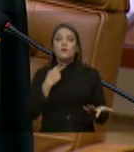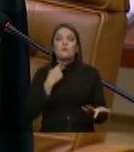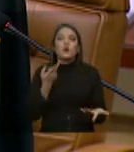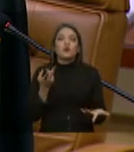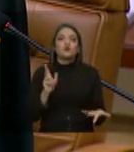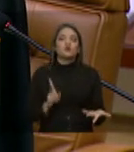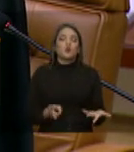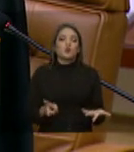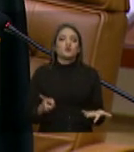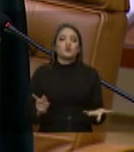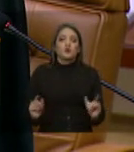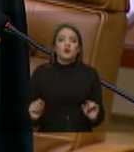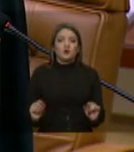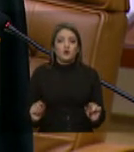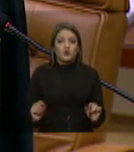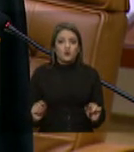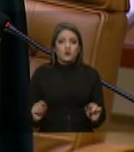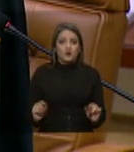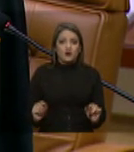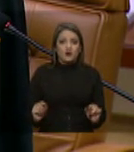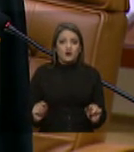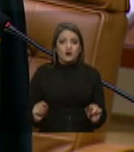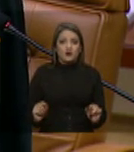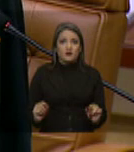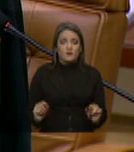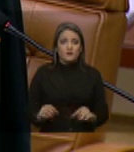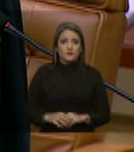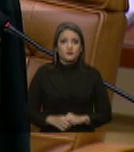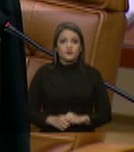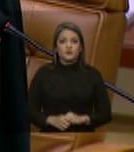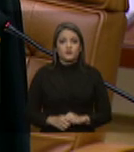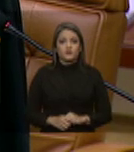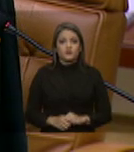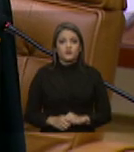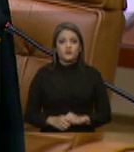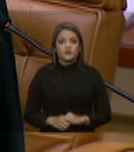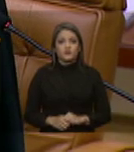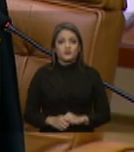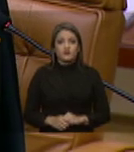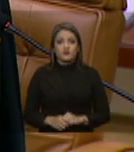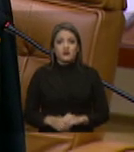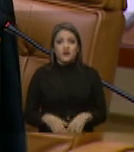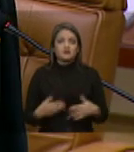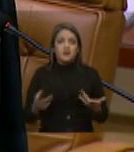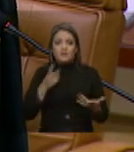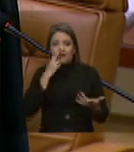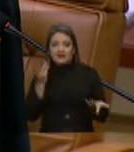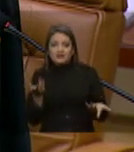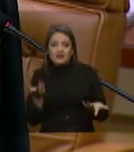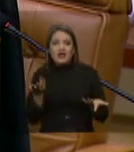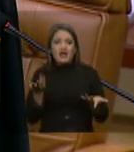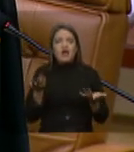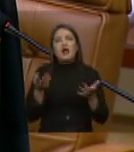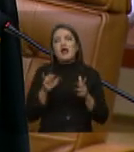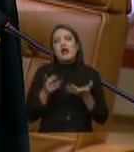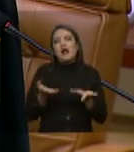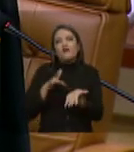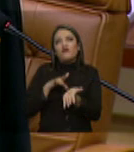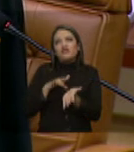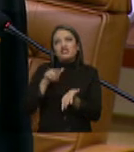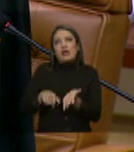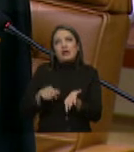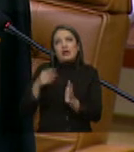continuarmos é fazendo tratando Como faz de conta que é uma terra sem lei